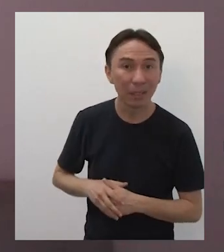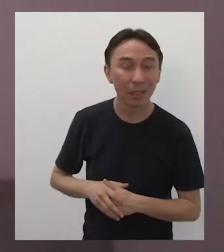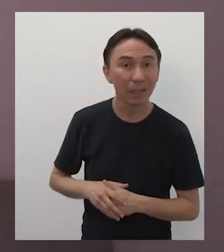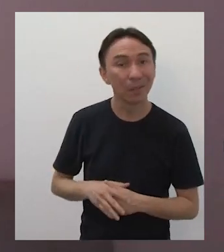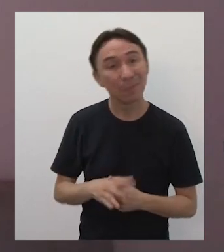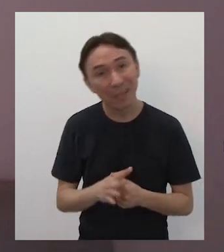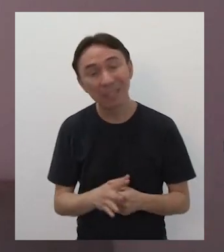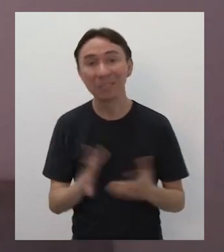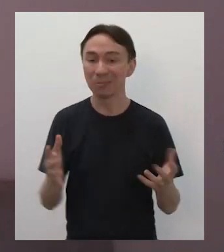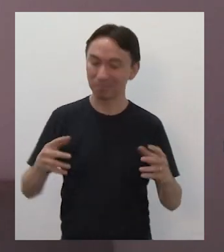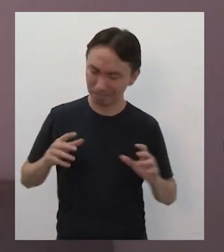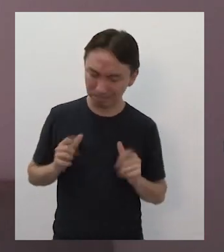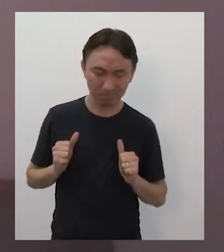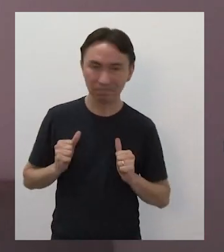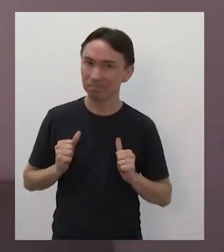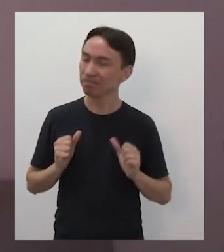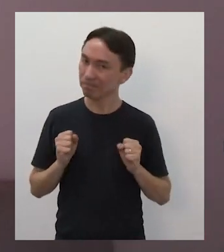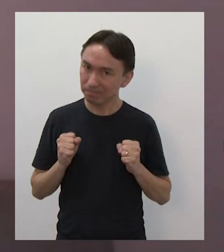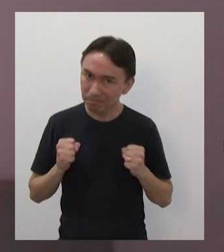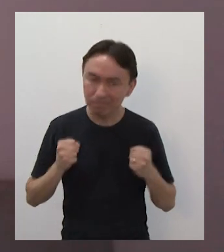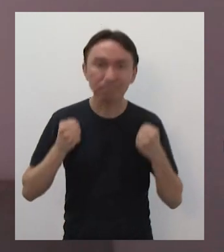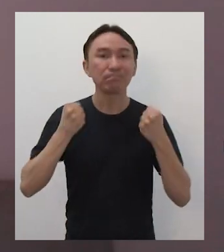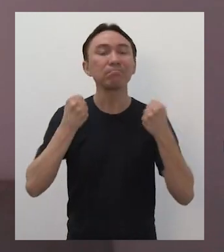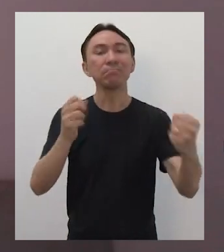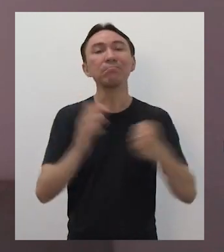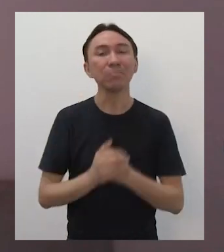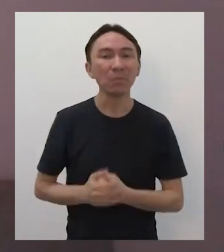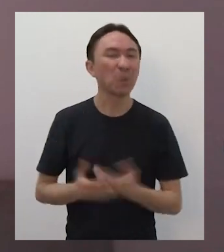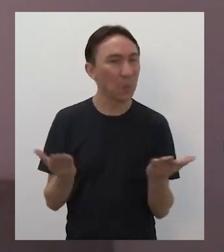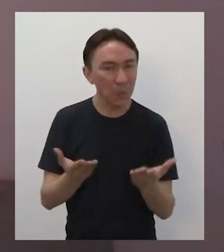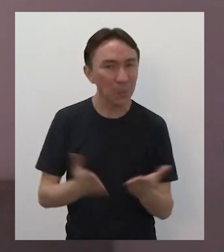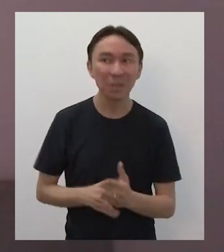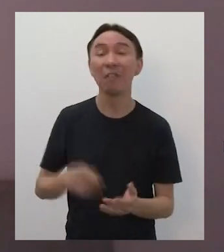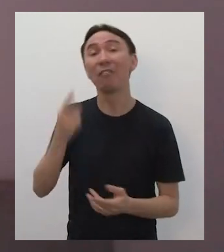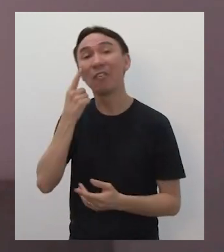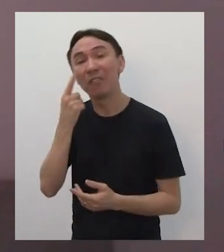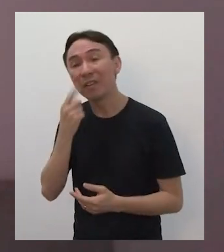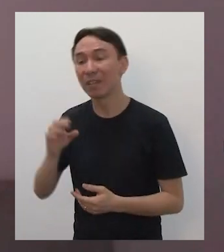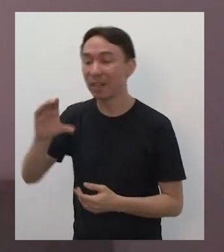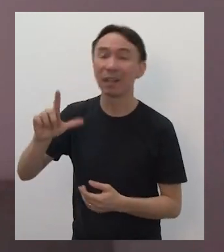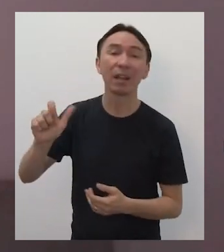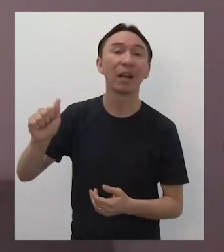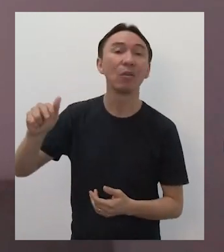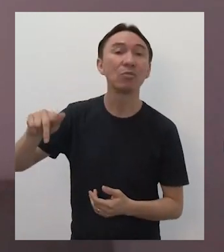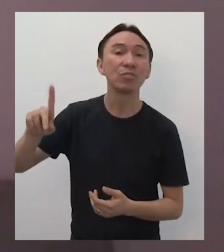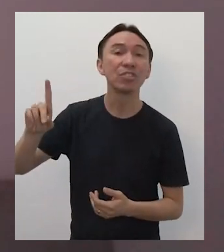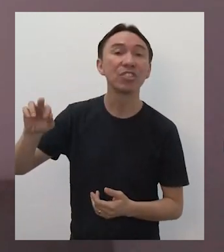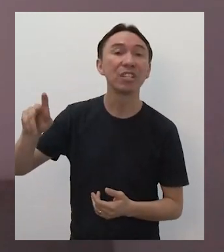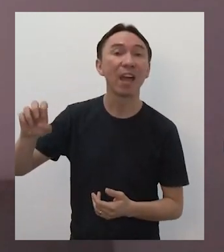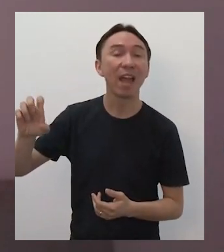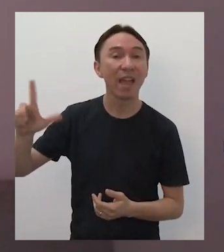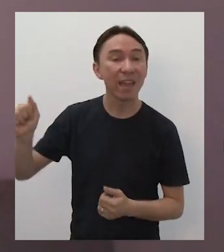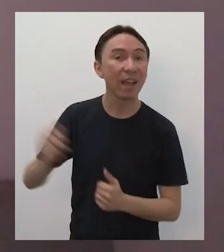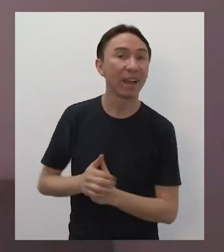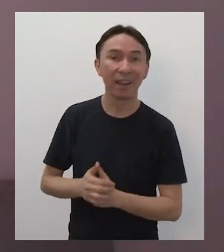Hoje, escutando a Claudineia, a Karina, a Tânia, a Mafê e